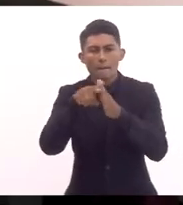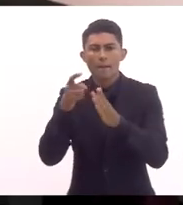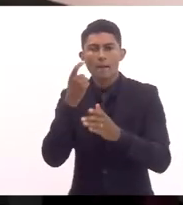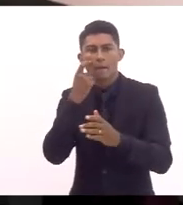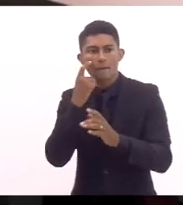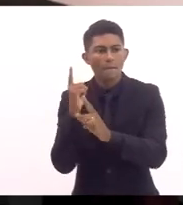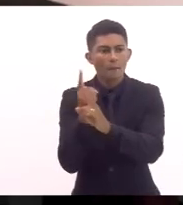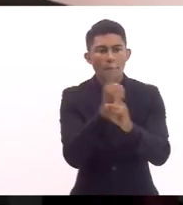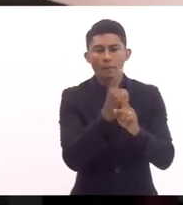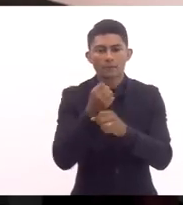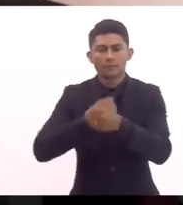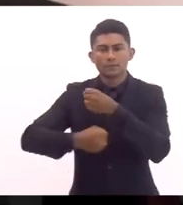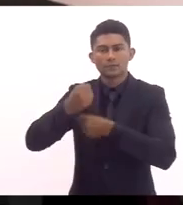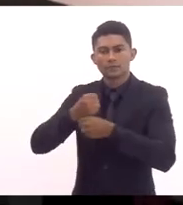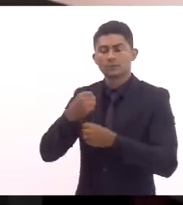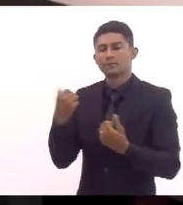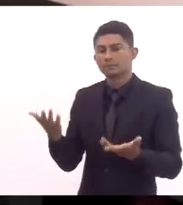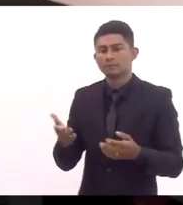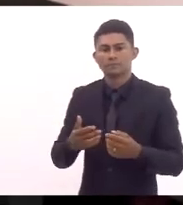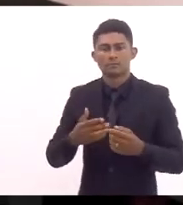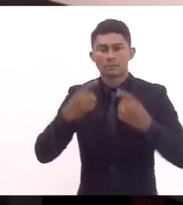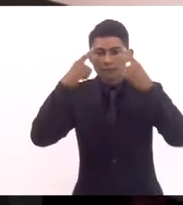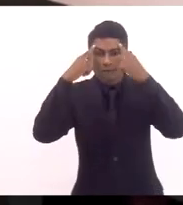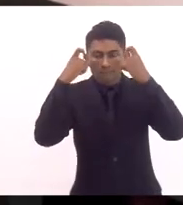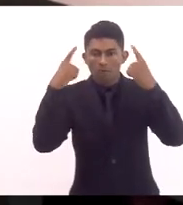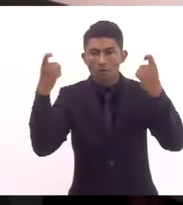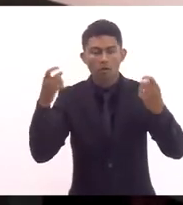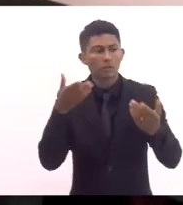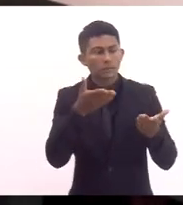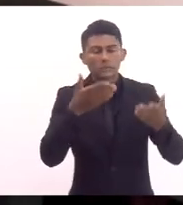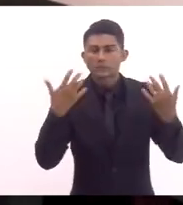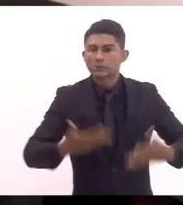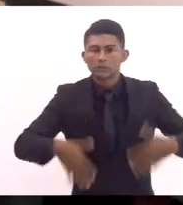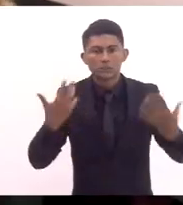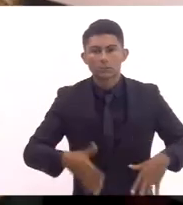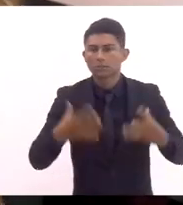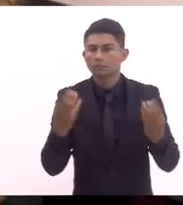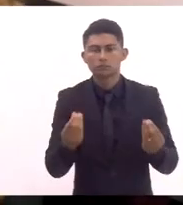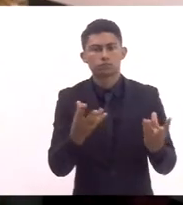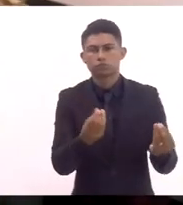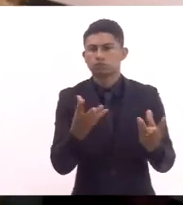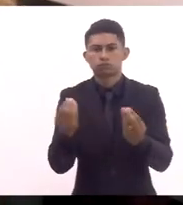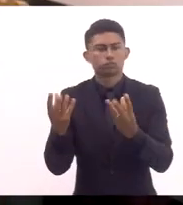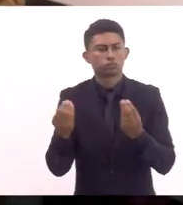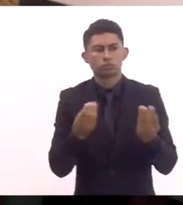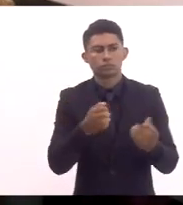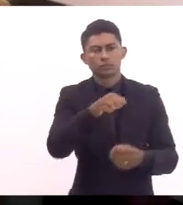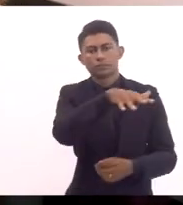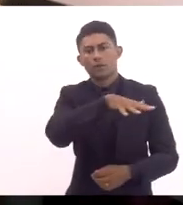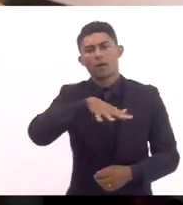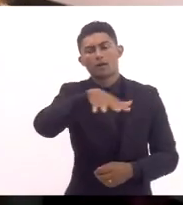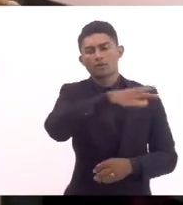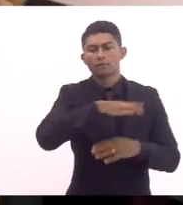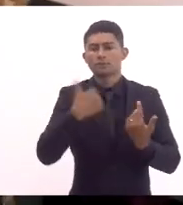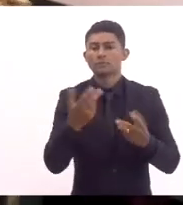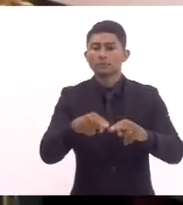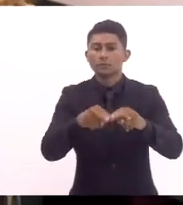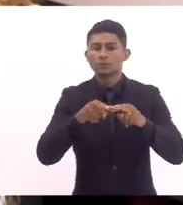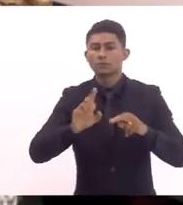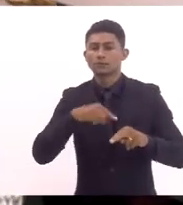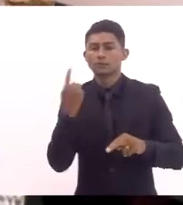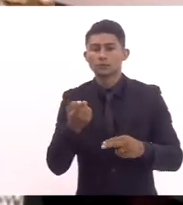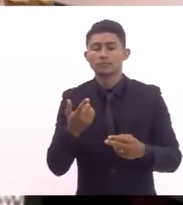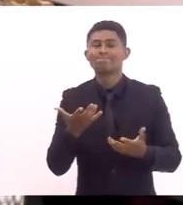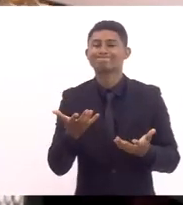passado os números de violência são alarmantes nesse nesse nessa região e por isso a gente vai fazendo a